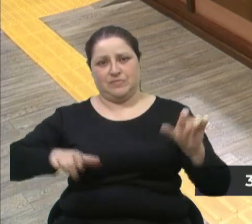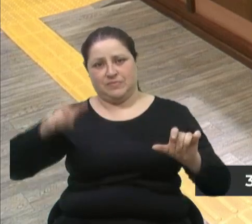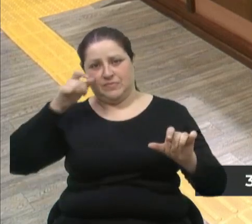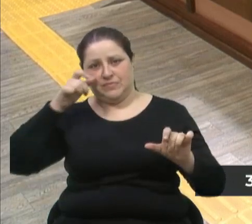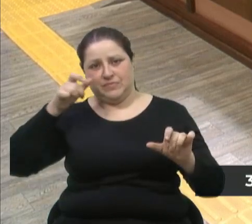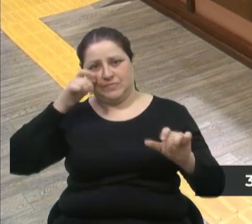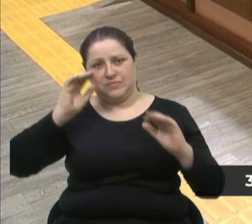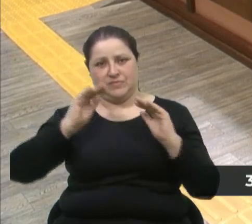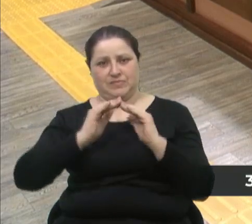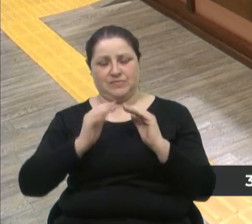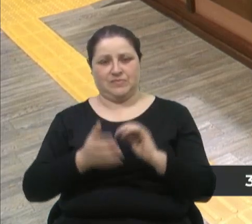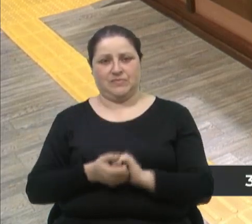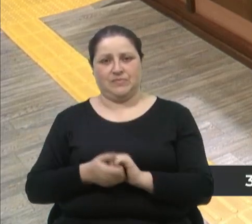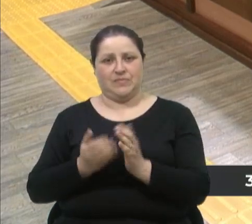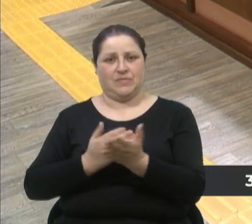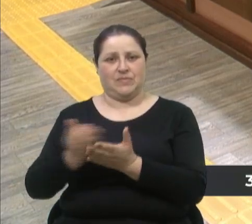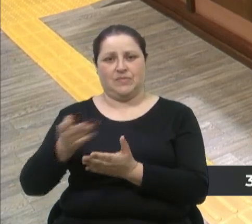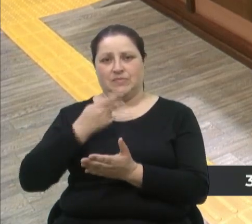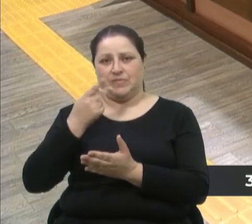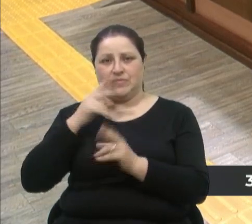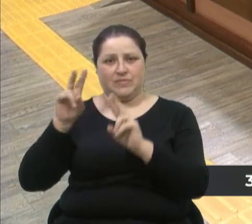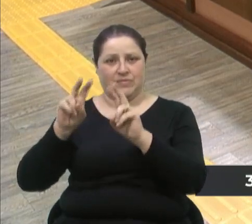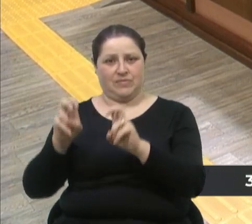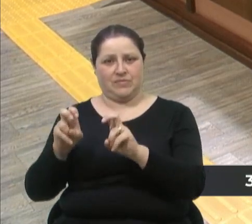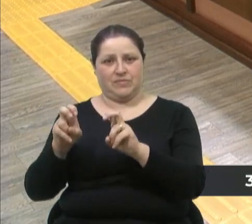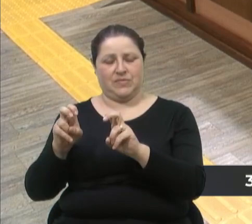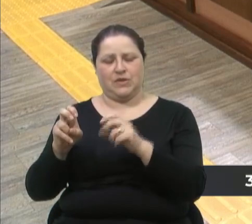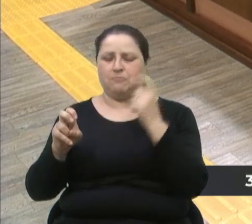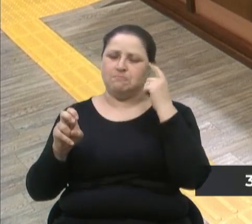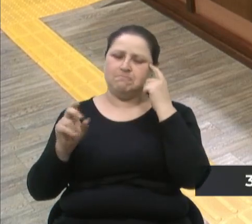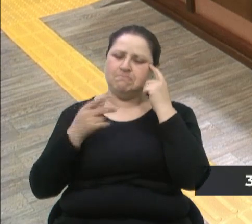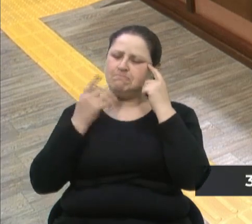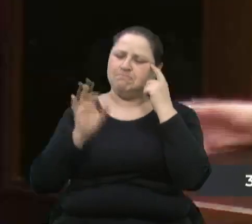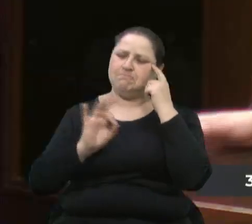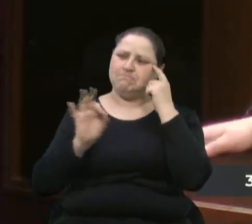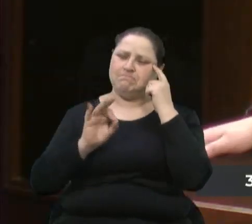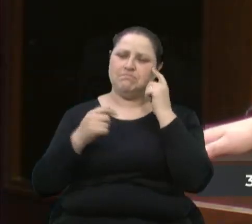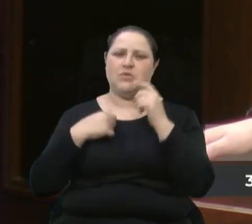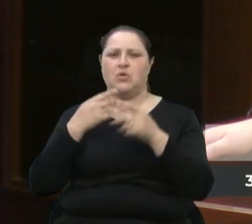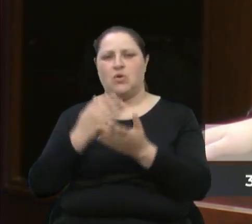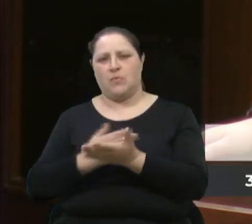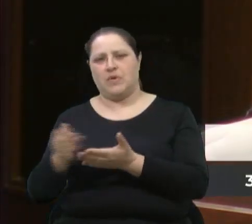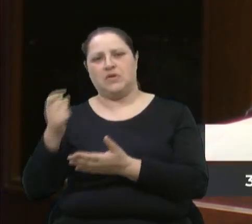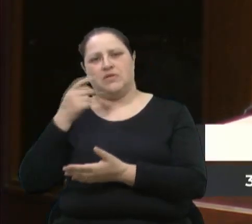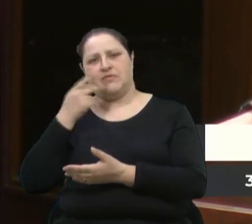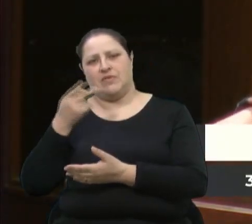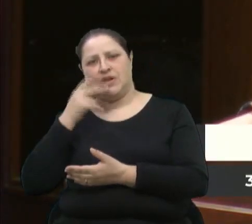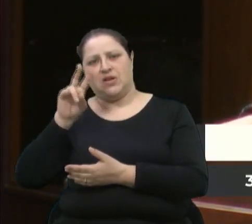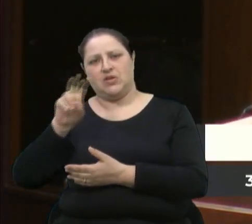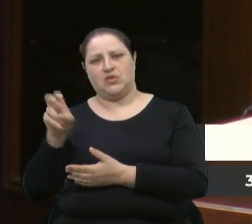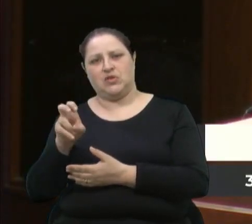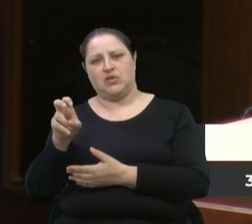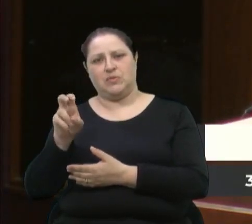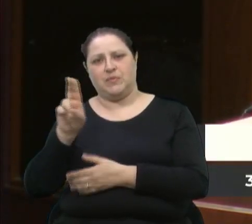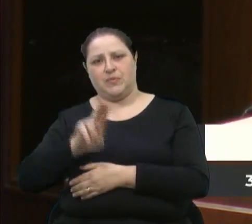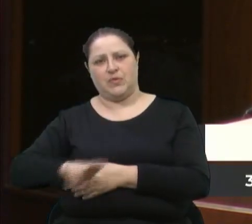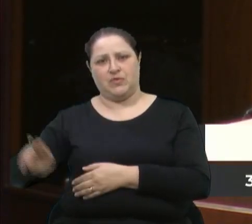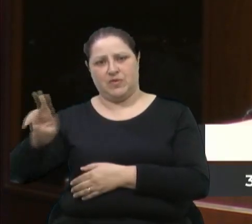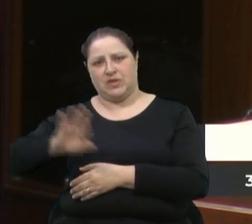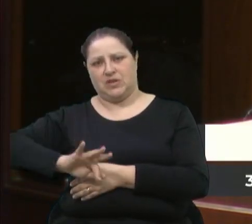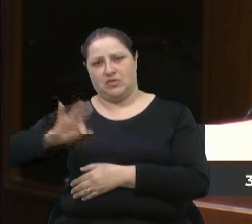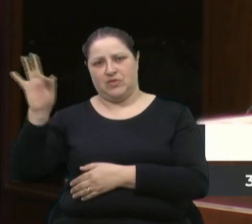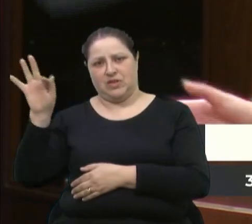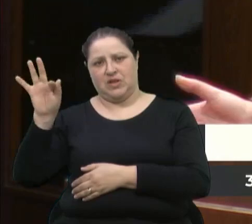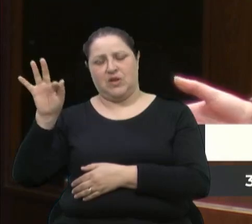casa. Vou começar falando pelo assunto que eu não ia falar hoje, começar falando pela questão da Universidade Federal